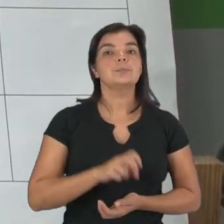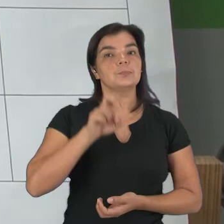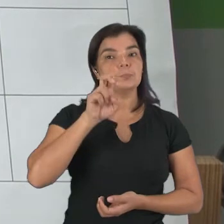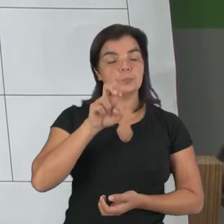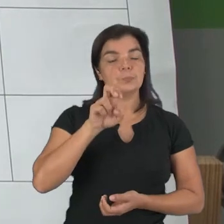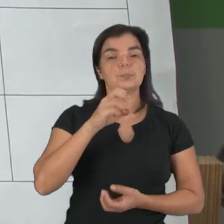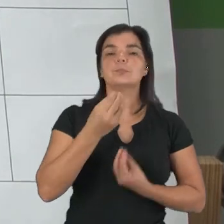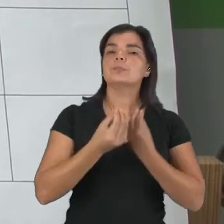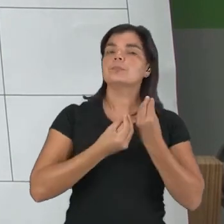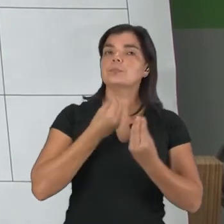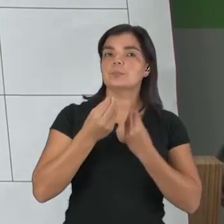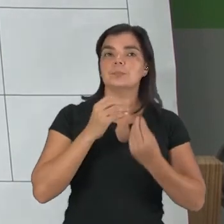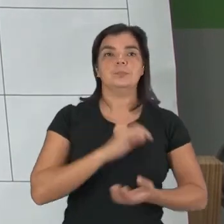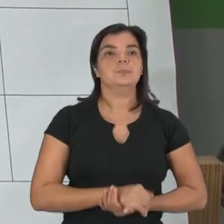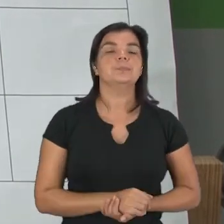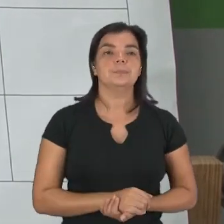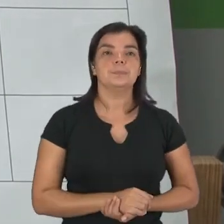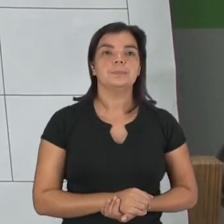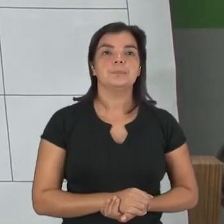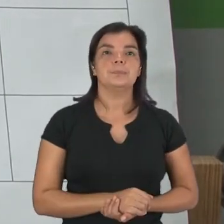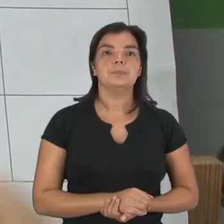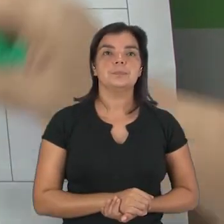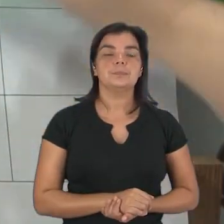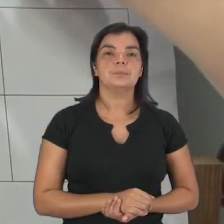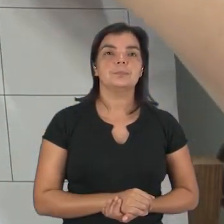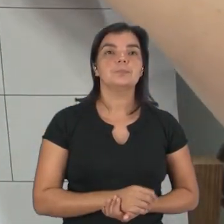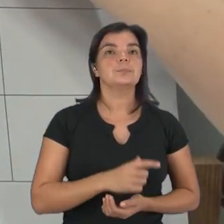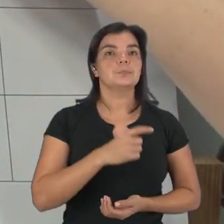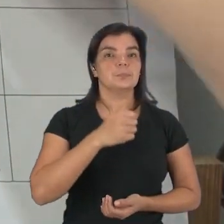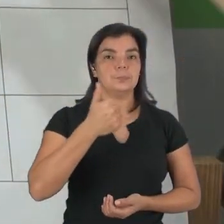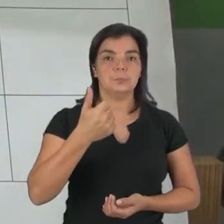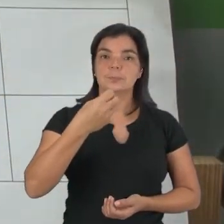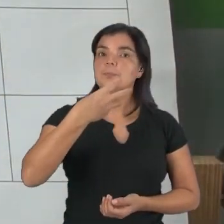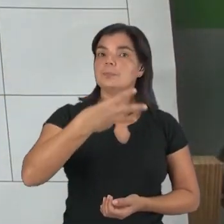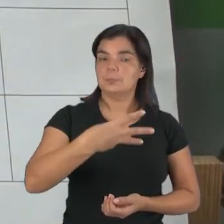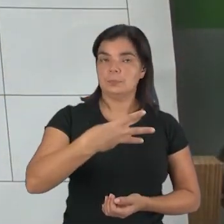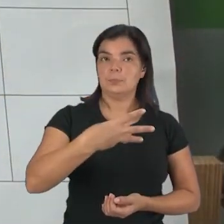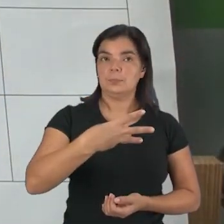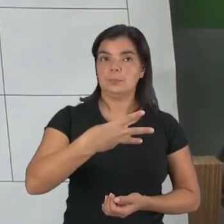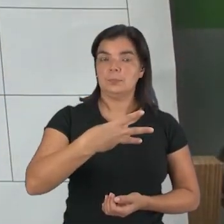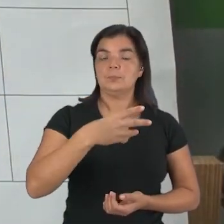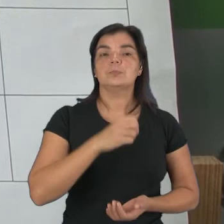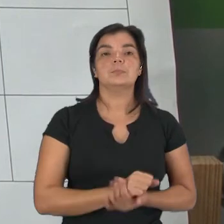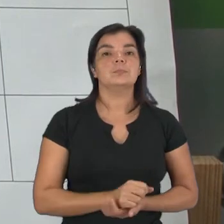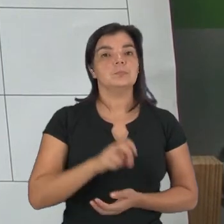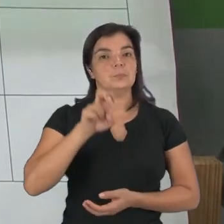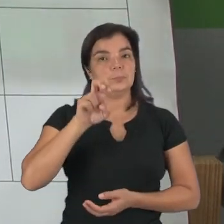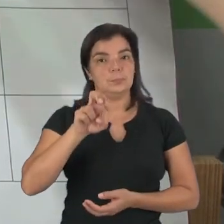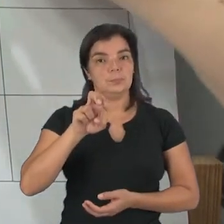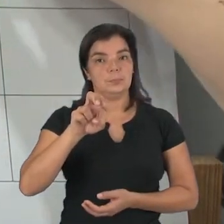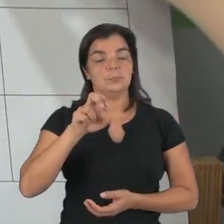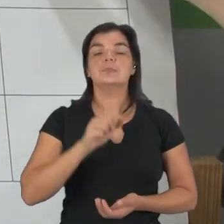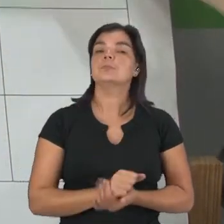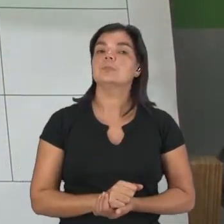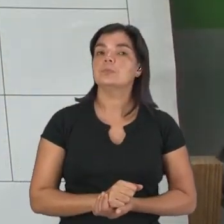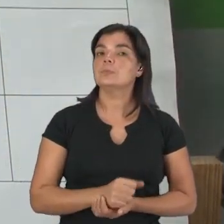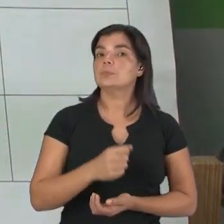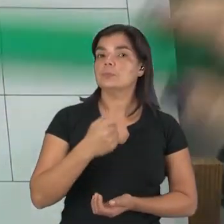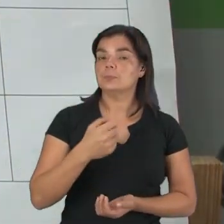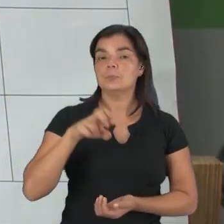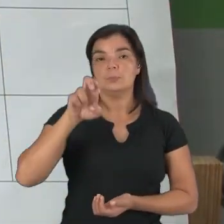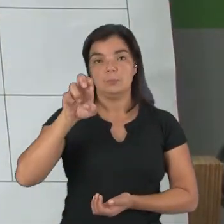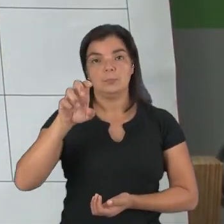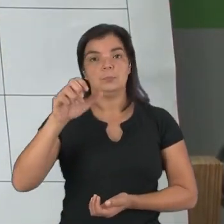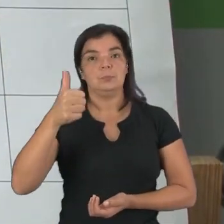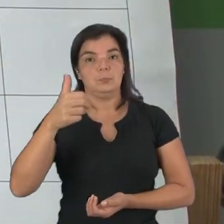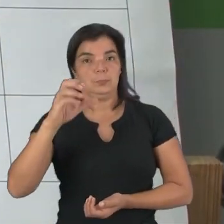partes. Como que eu leio esse número, né? Olha só, eu tenho 13 e 5 décimos, 13 inteiros e